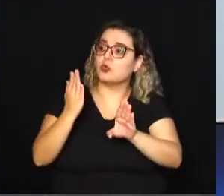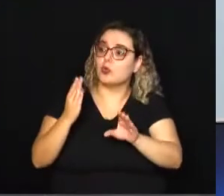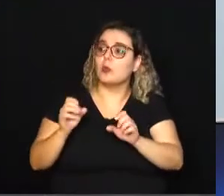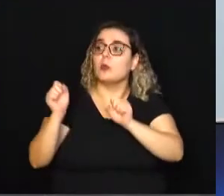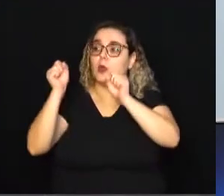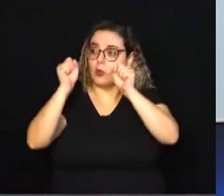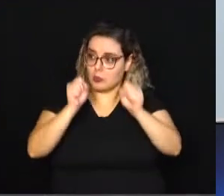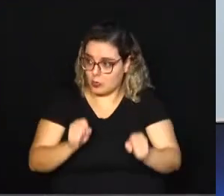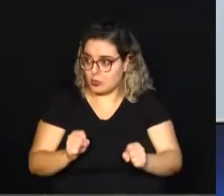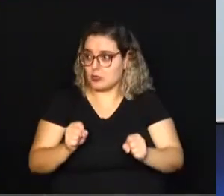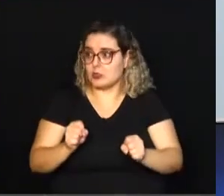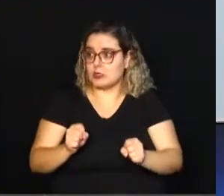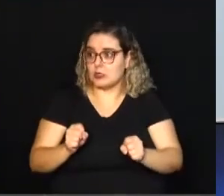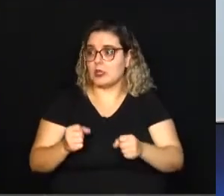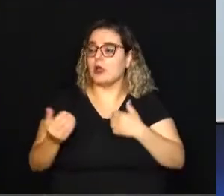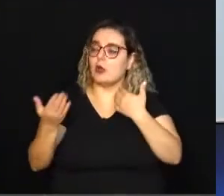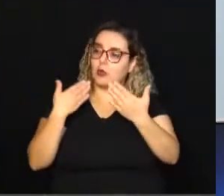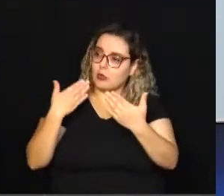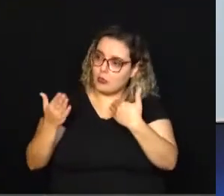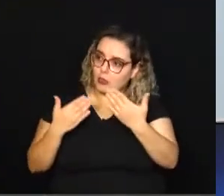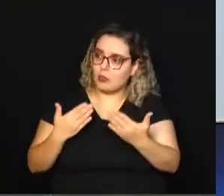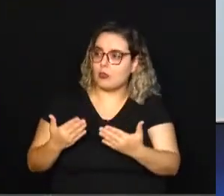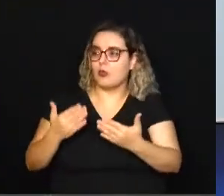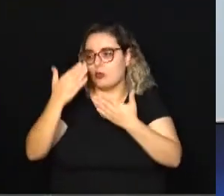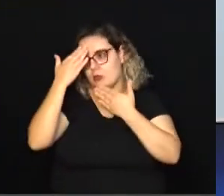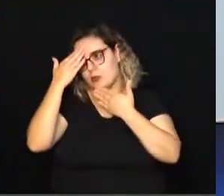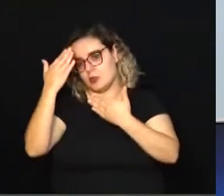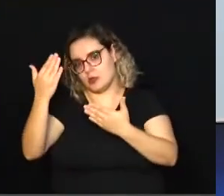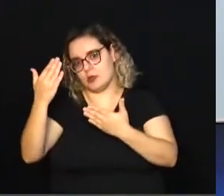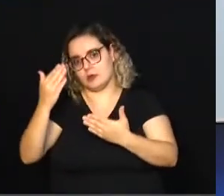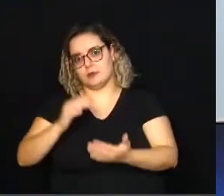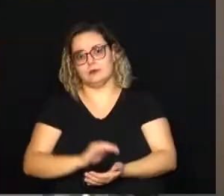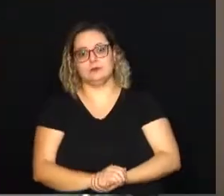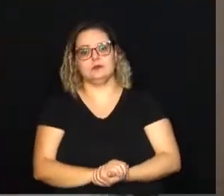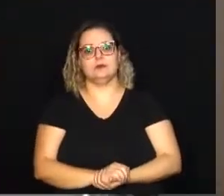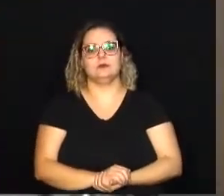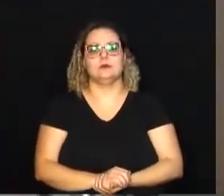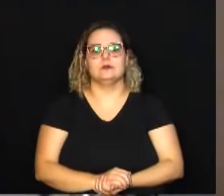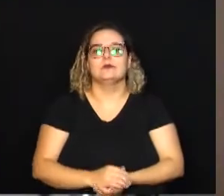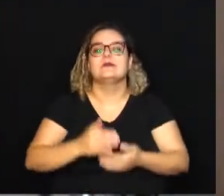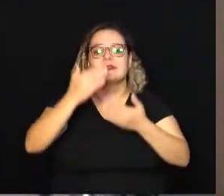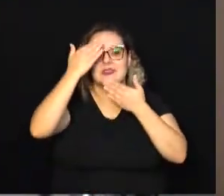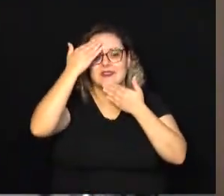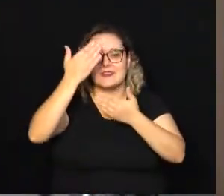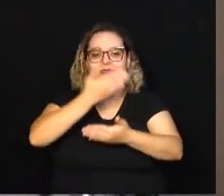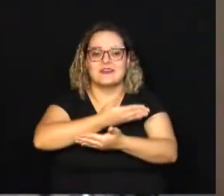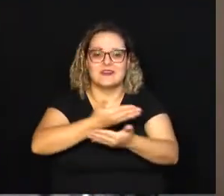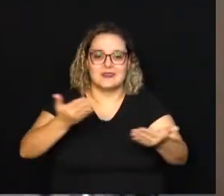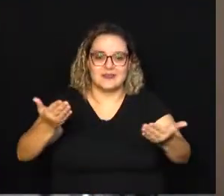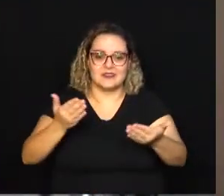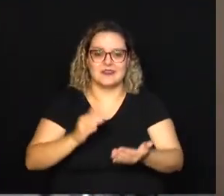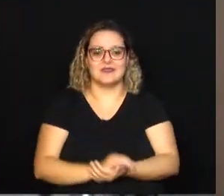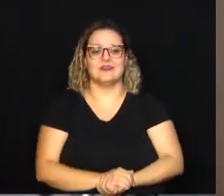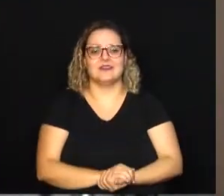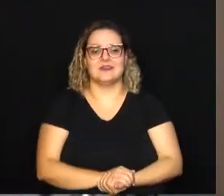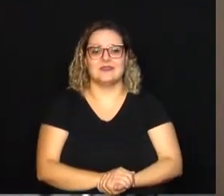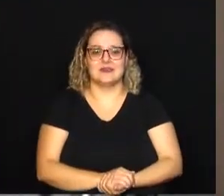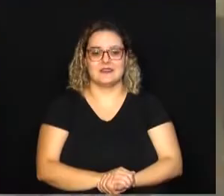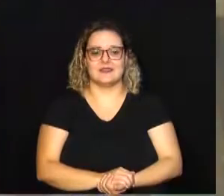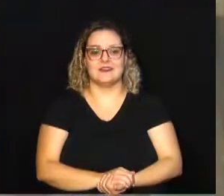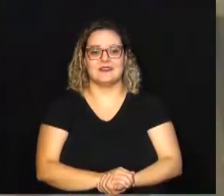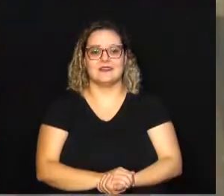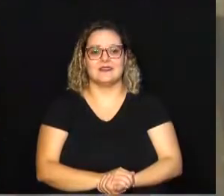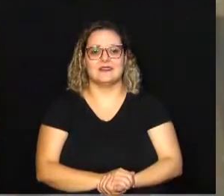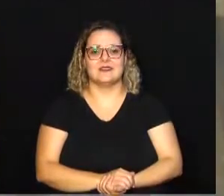poder voltar a conversar. Muito obrigado, Maria Tereza. Obrigada a vocês e a todos os demais da mesa. Tá